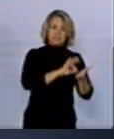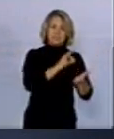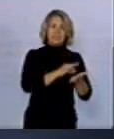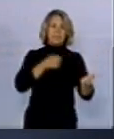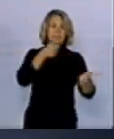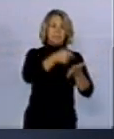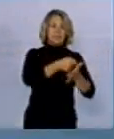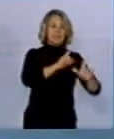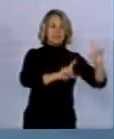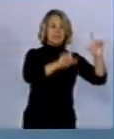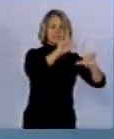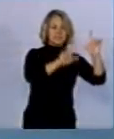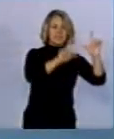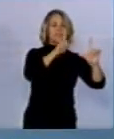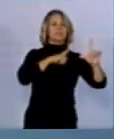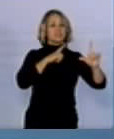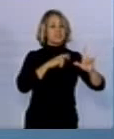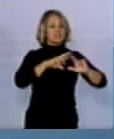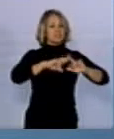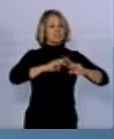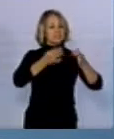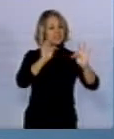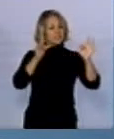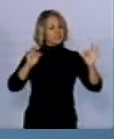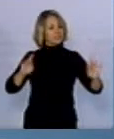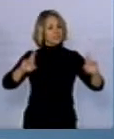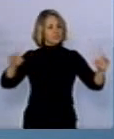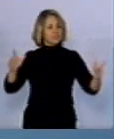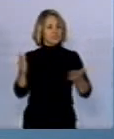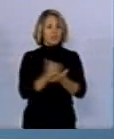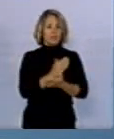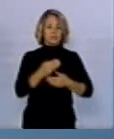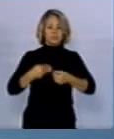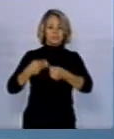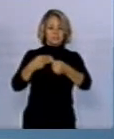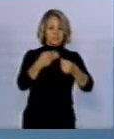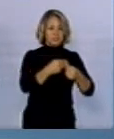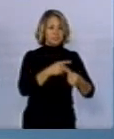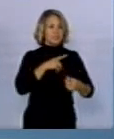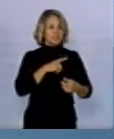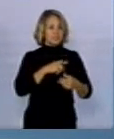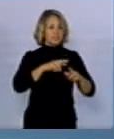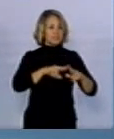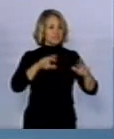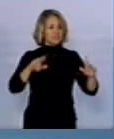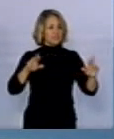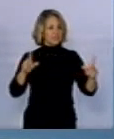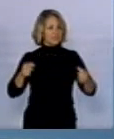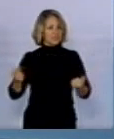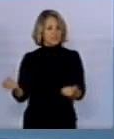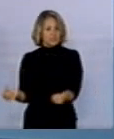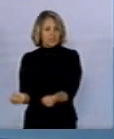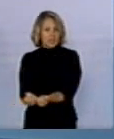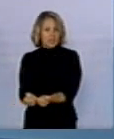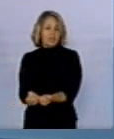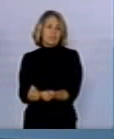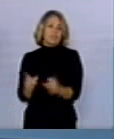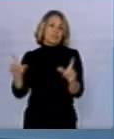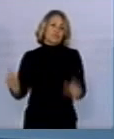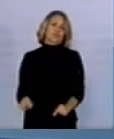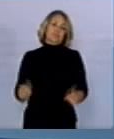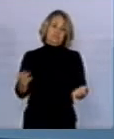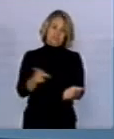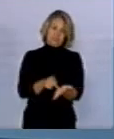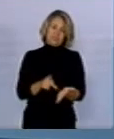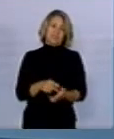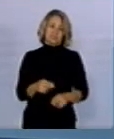por assinatura com todas as tecnologias, o número de municípios atendidos com outorgas de cabo efetivamente diminuiu no tempo,